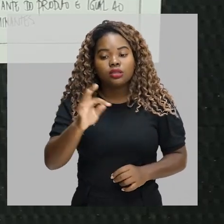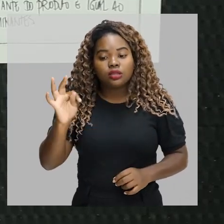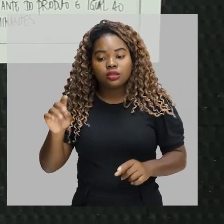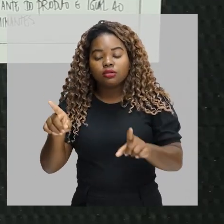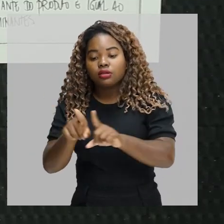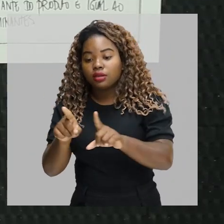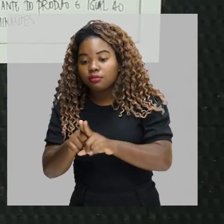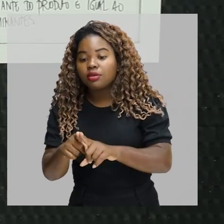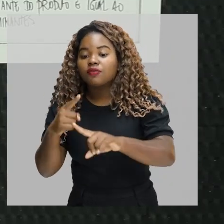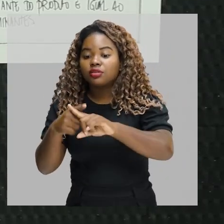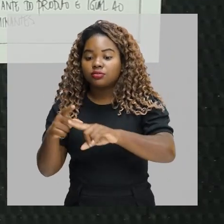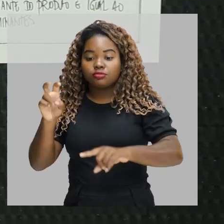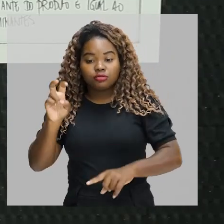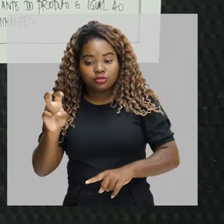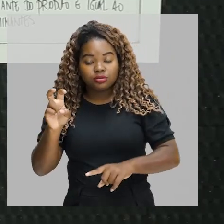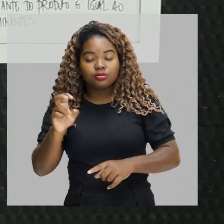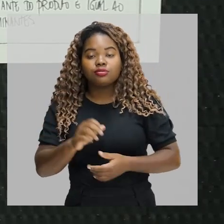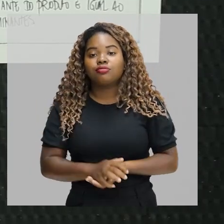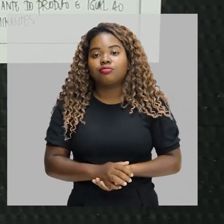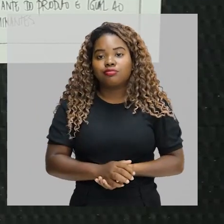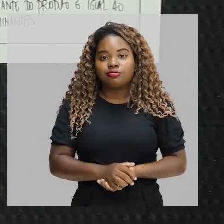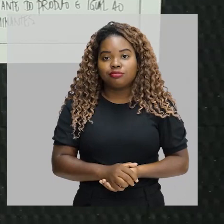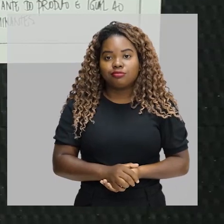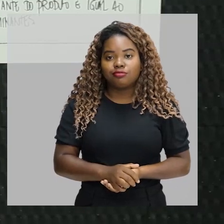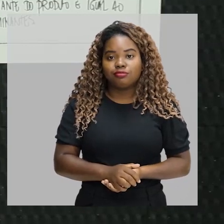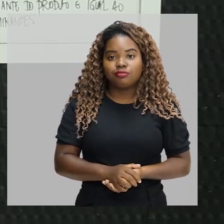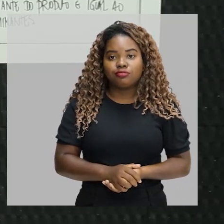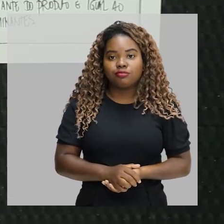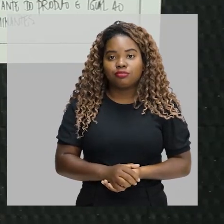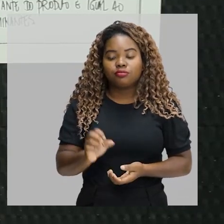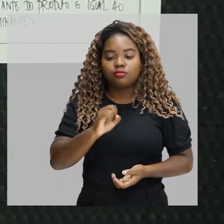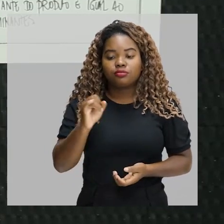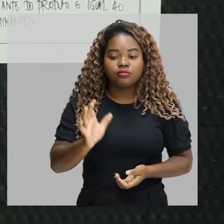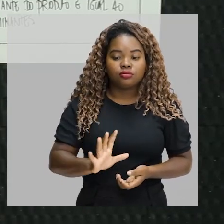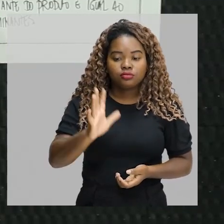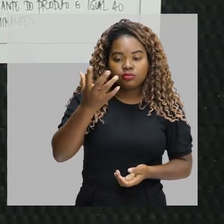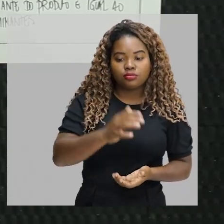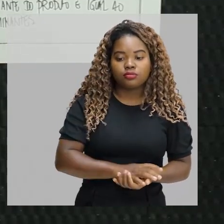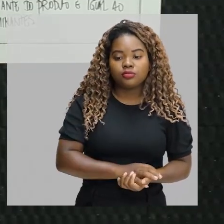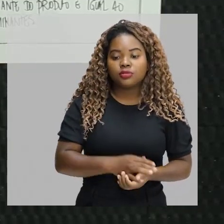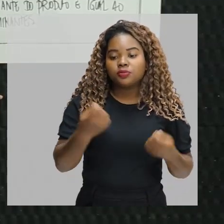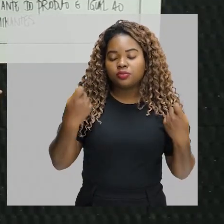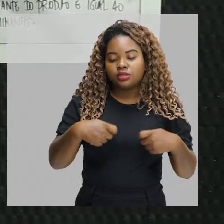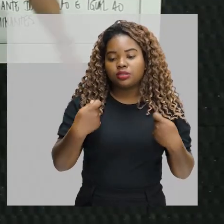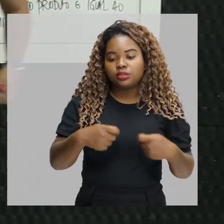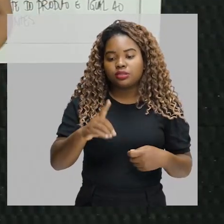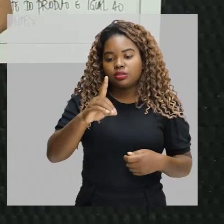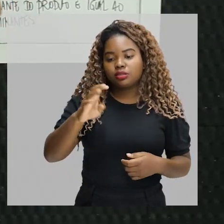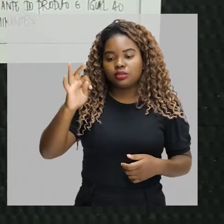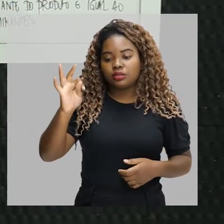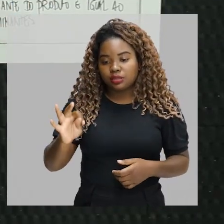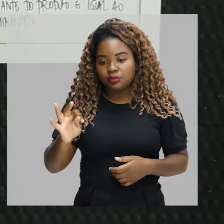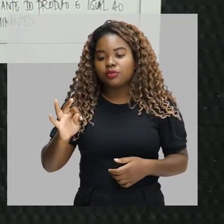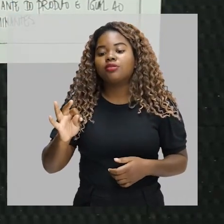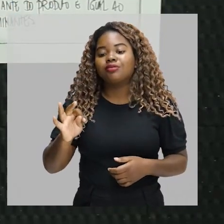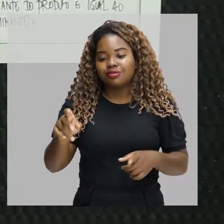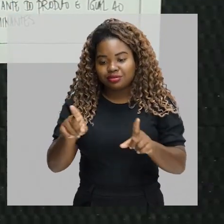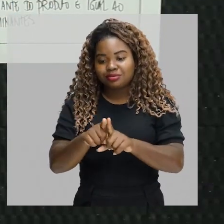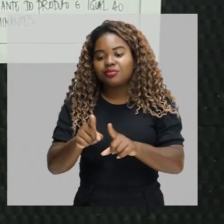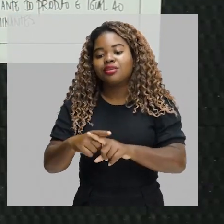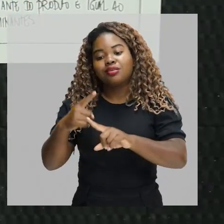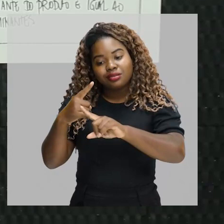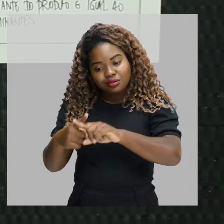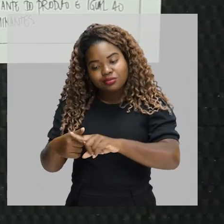multiplicado por 5, vai dar 50. Certo? Então, se você fizer isso, o determinante ele vai aumentar na